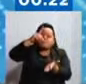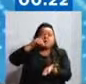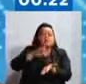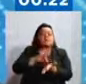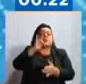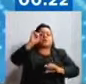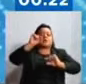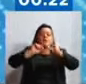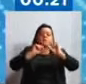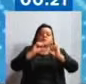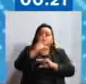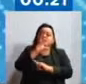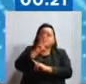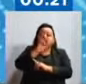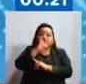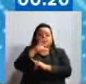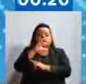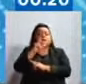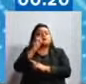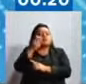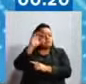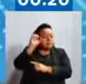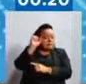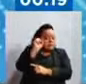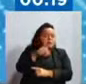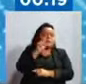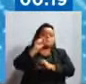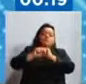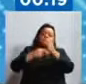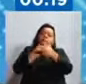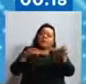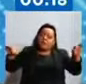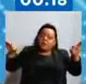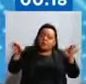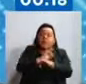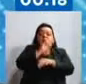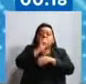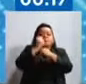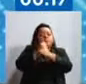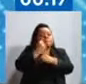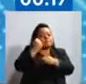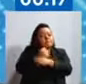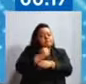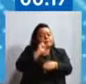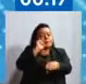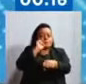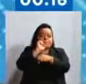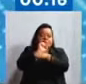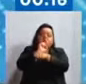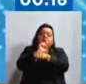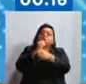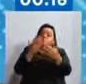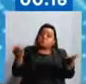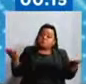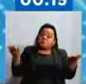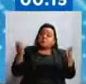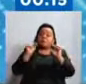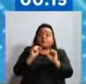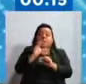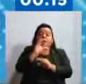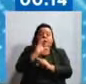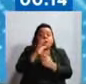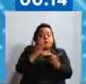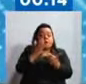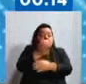governo, além de fazer a conclusão dessas obras que aí estão paralisadas. As nossas pré-escolas,